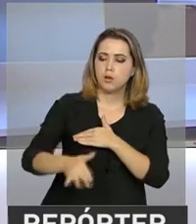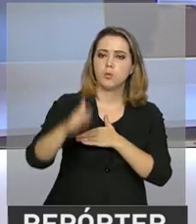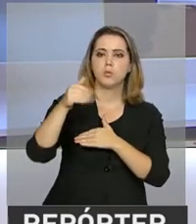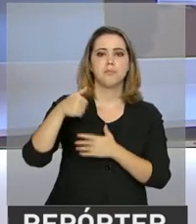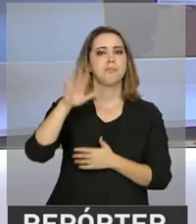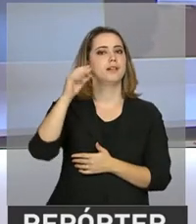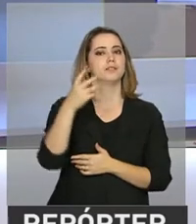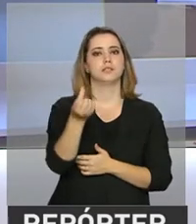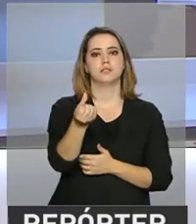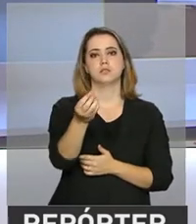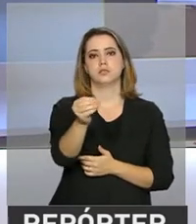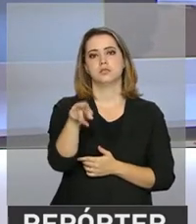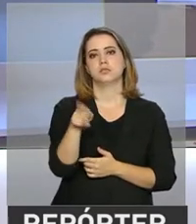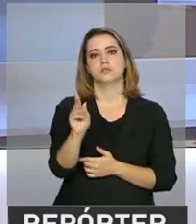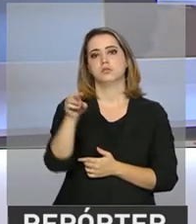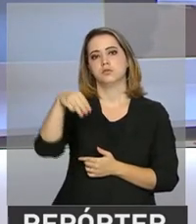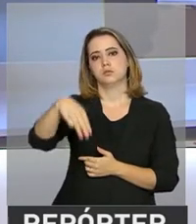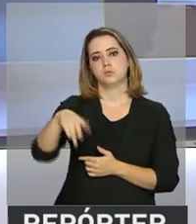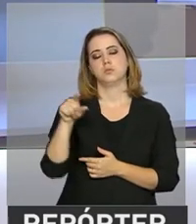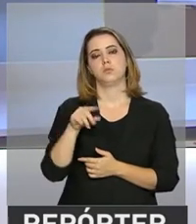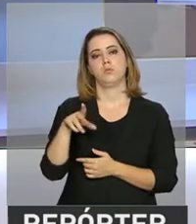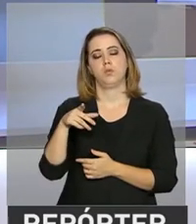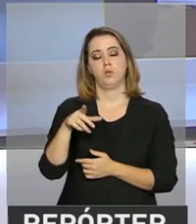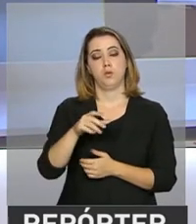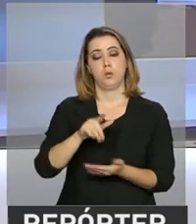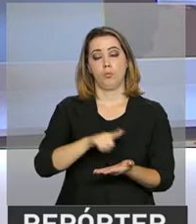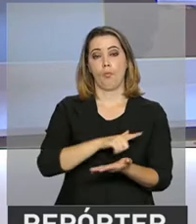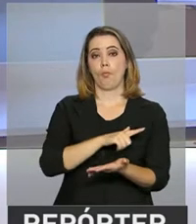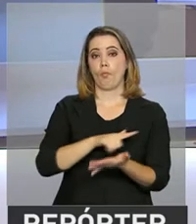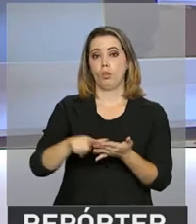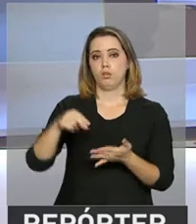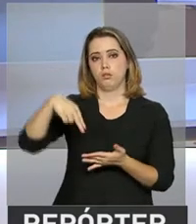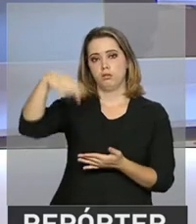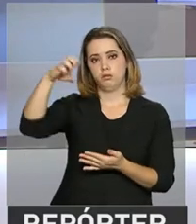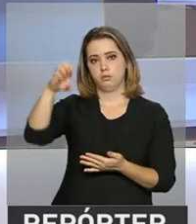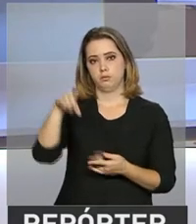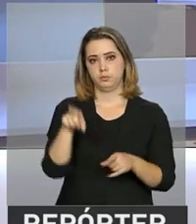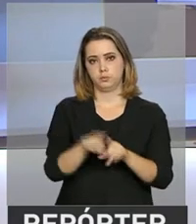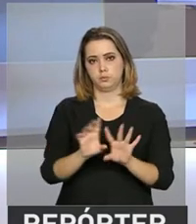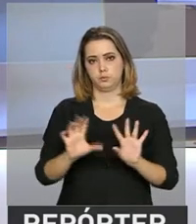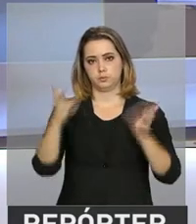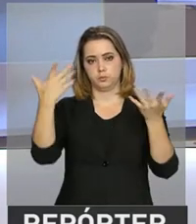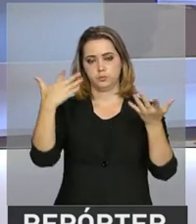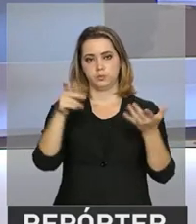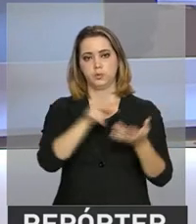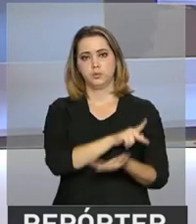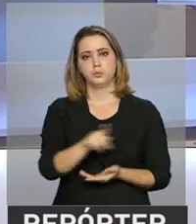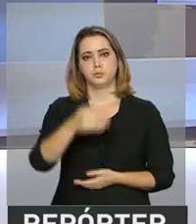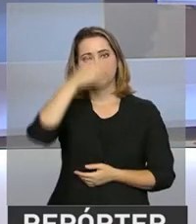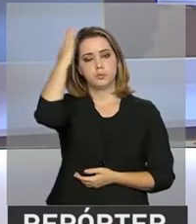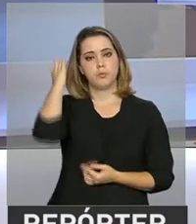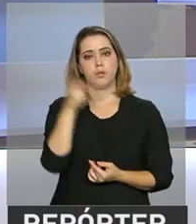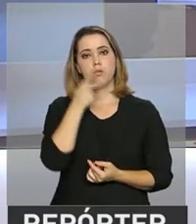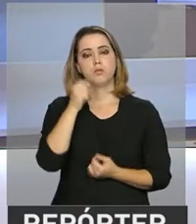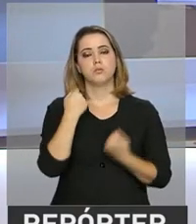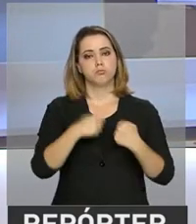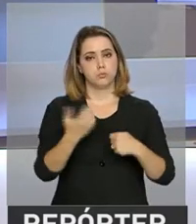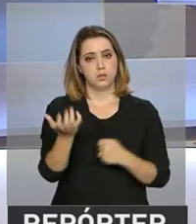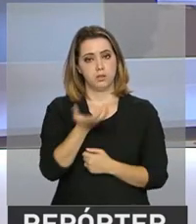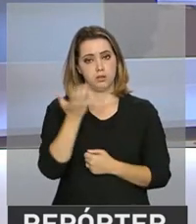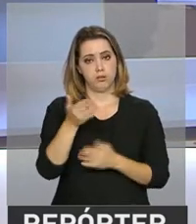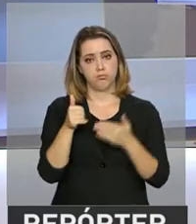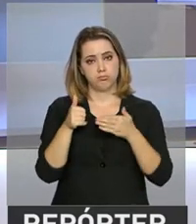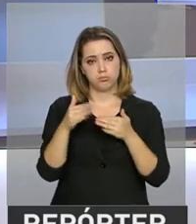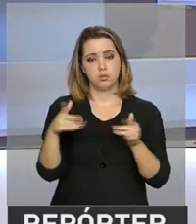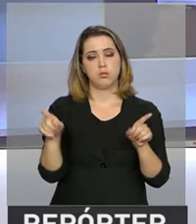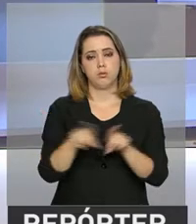de 60 quilômetros no sertão nordestino. Durante o evento, o presidente Temer disse que pretende inaugurar ainda este ano